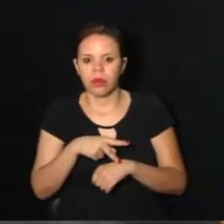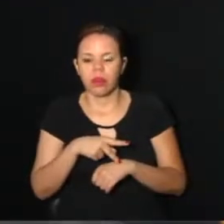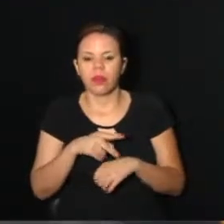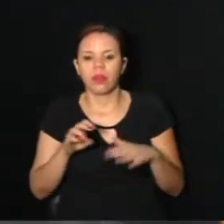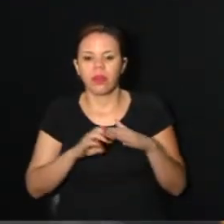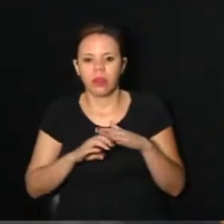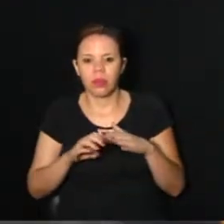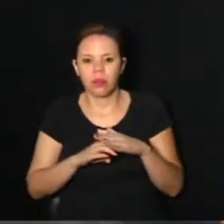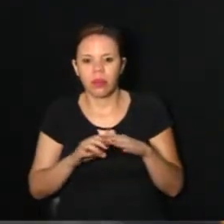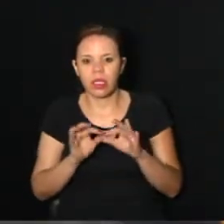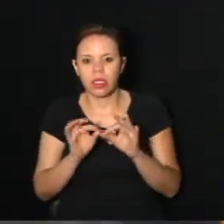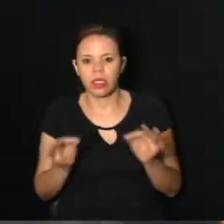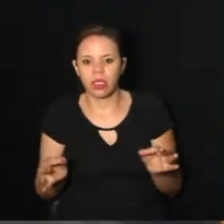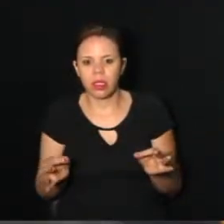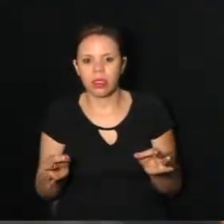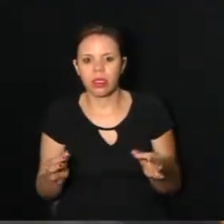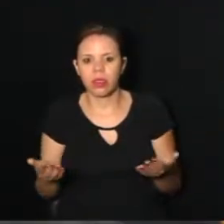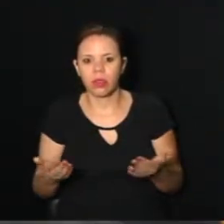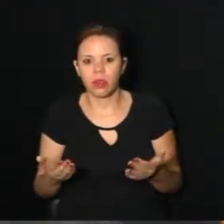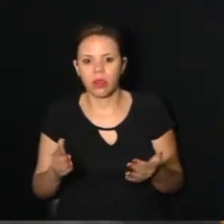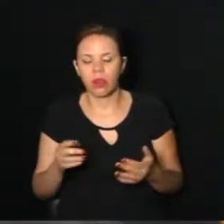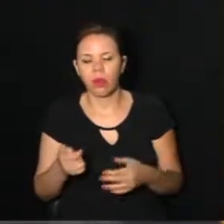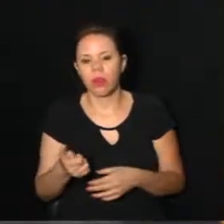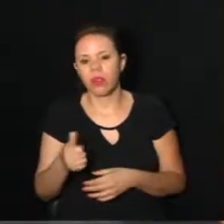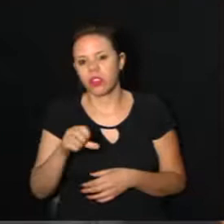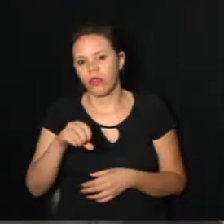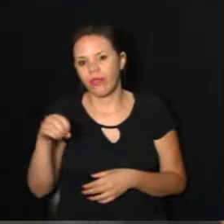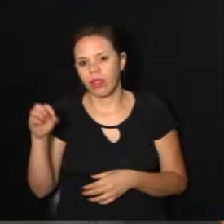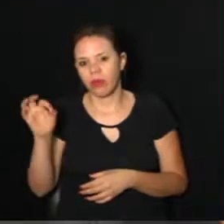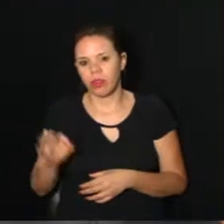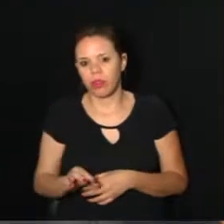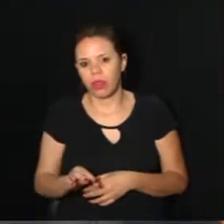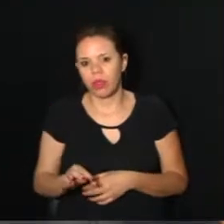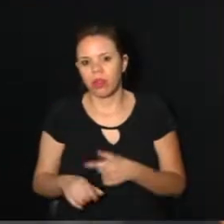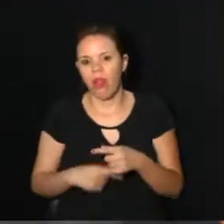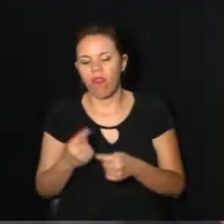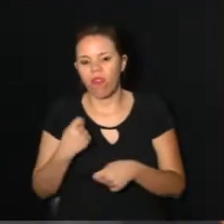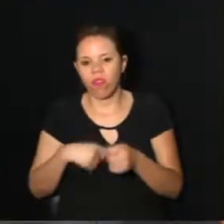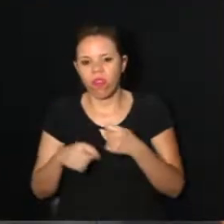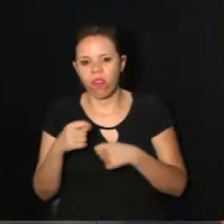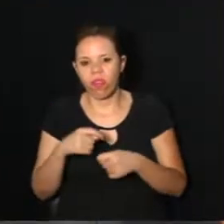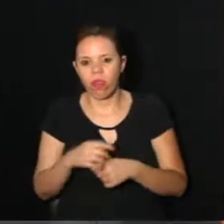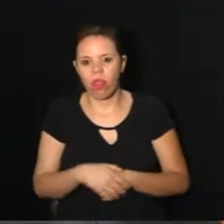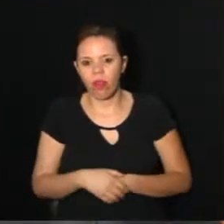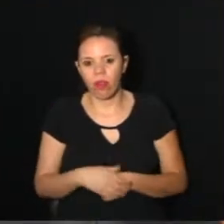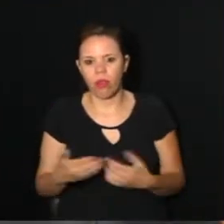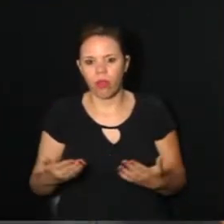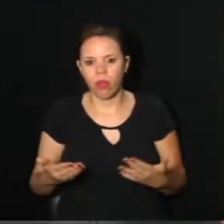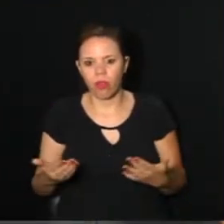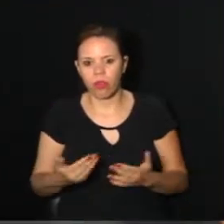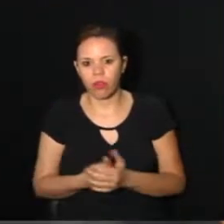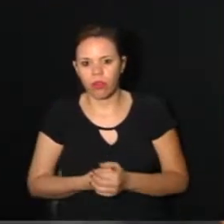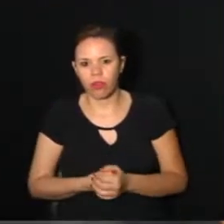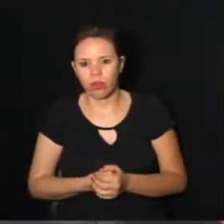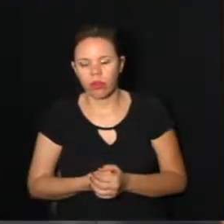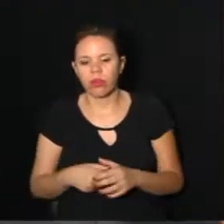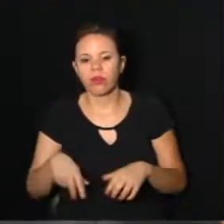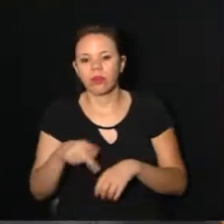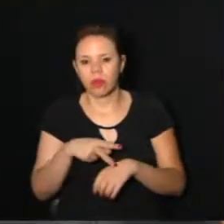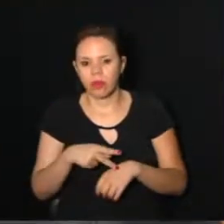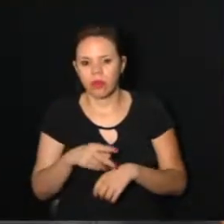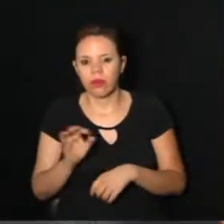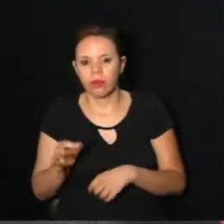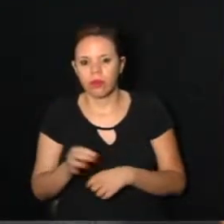pequenas empresas, que são hoje quase 90% da atividade econômica hoje no país, tá